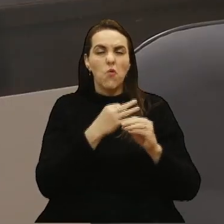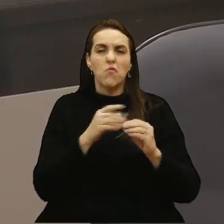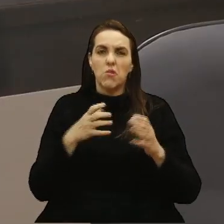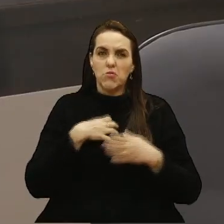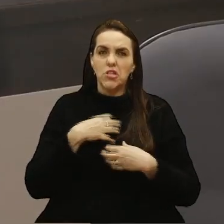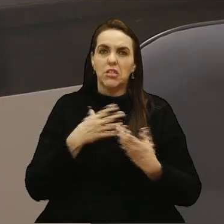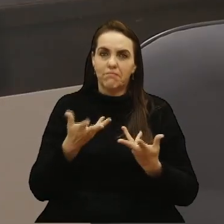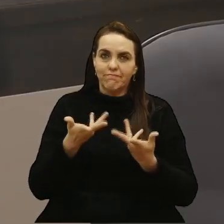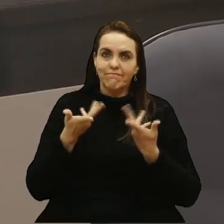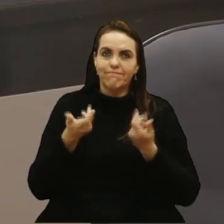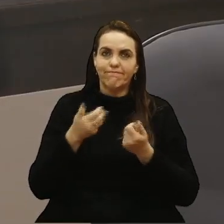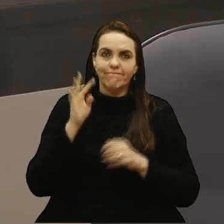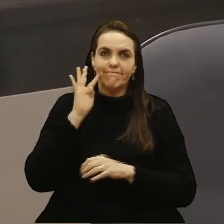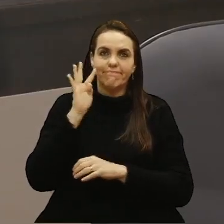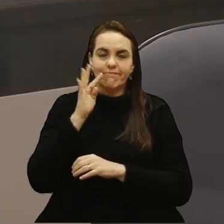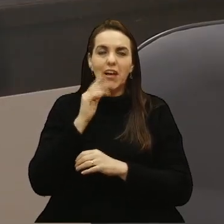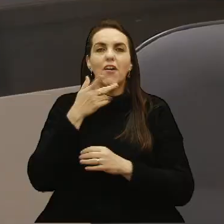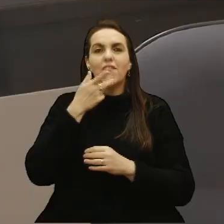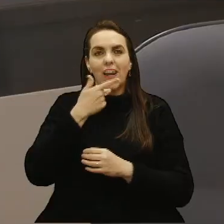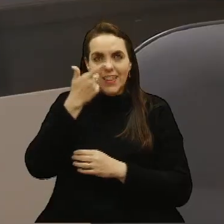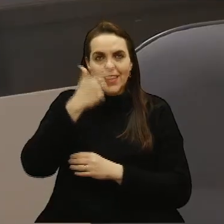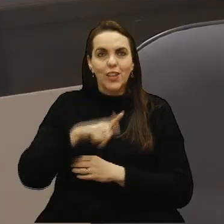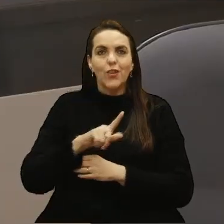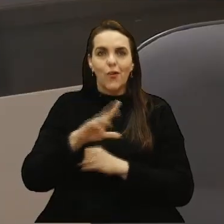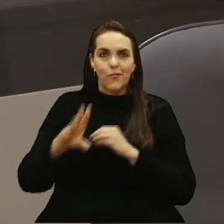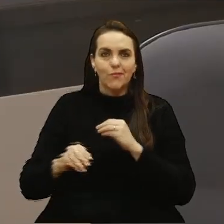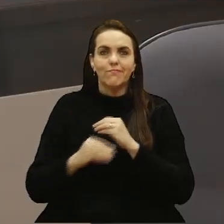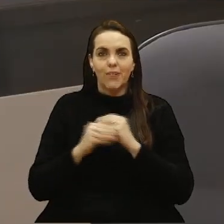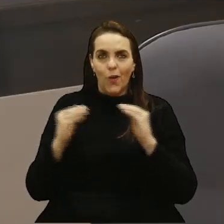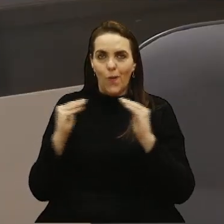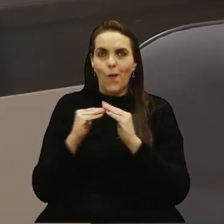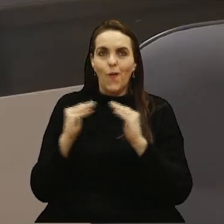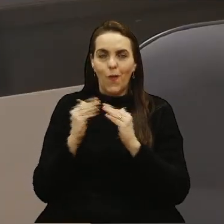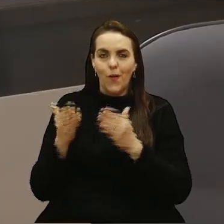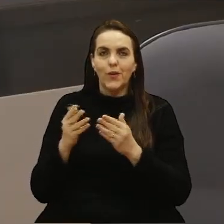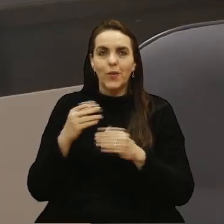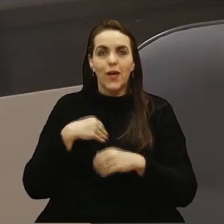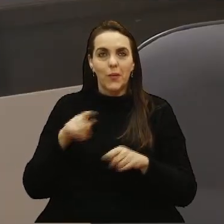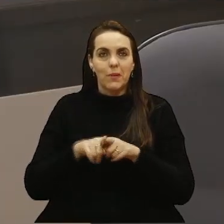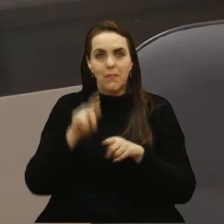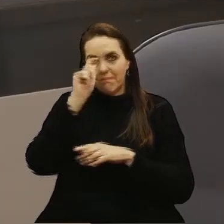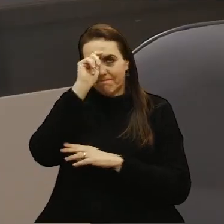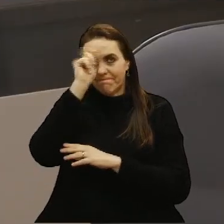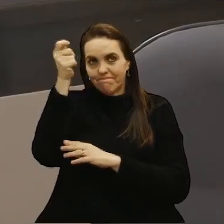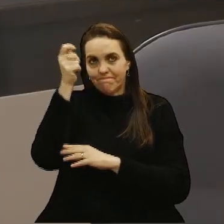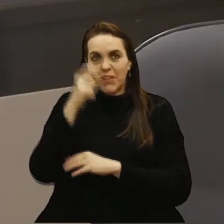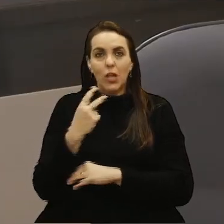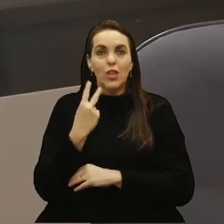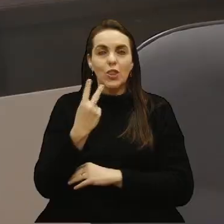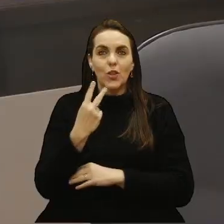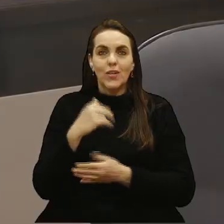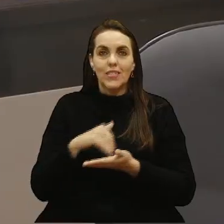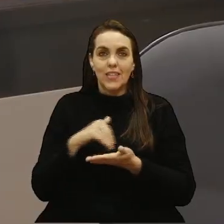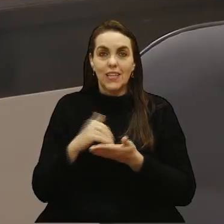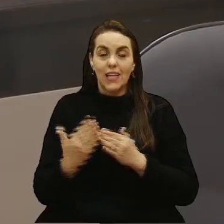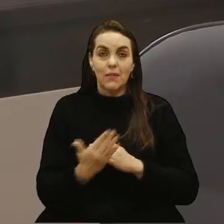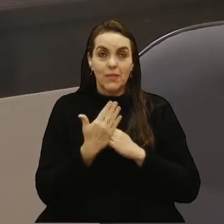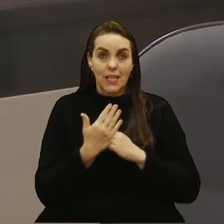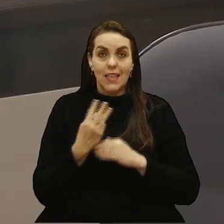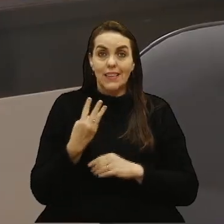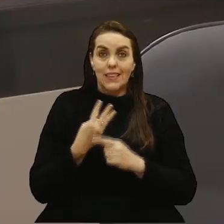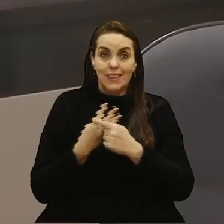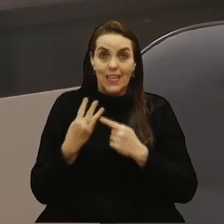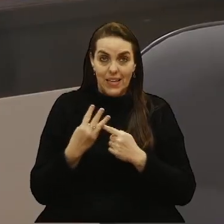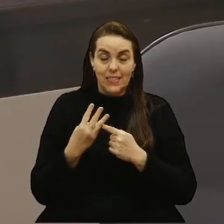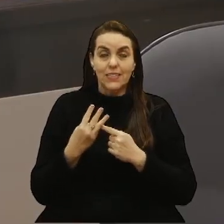legal. Então, mais um reforço, concordo com ele. E também dizer que eu tiro meu chapéu aqui para 2 secretários que me auxiliam bastante, aliás, 3. O